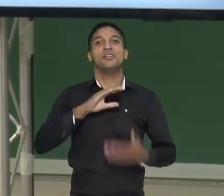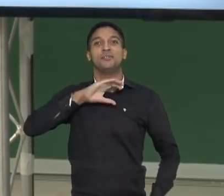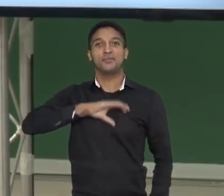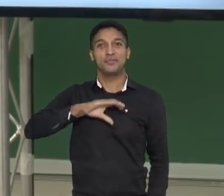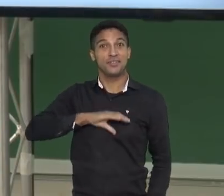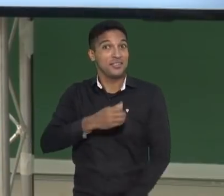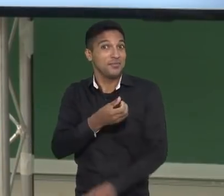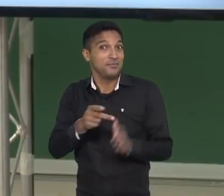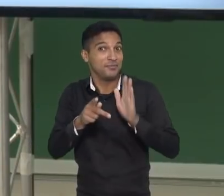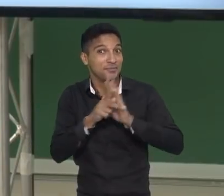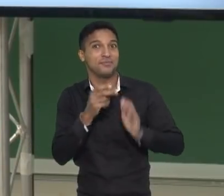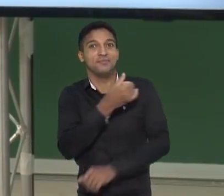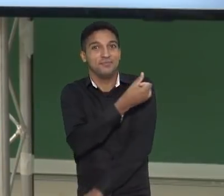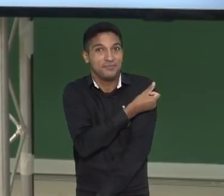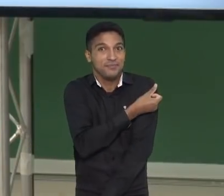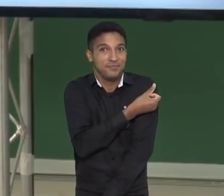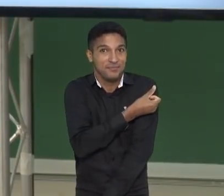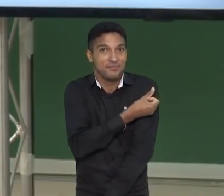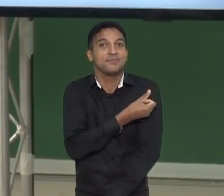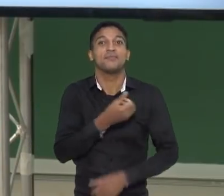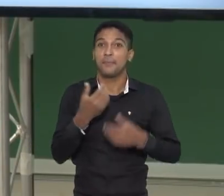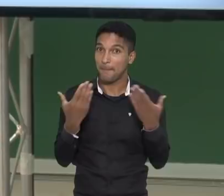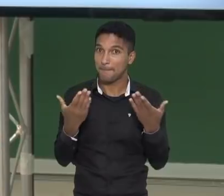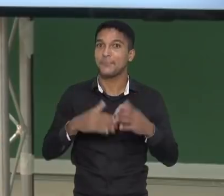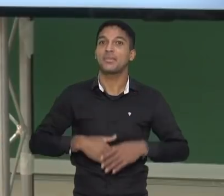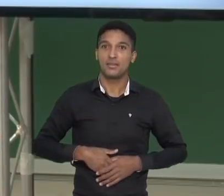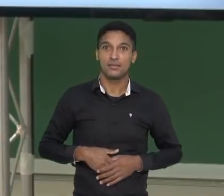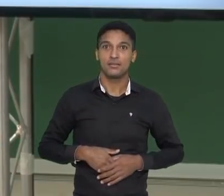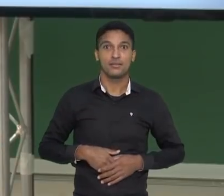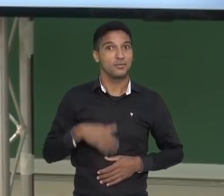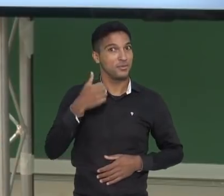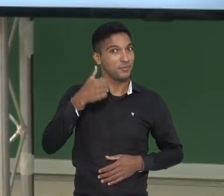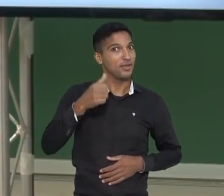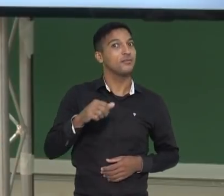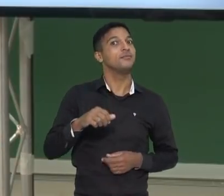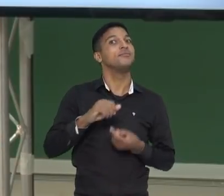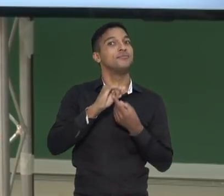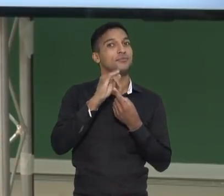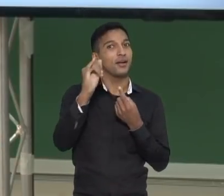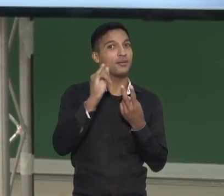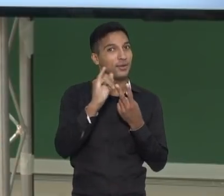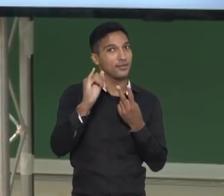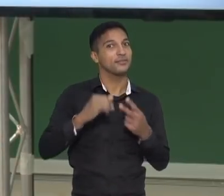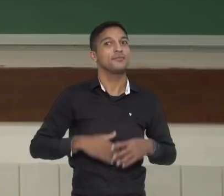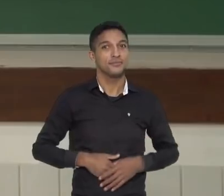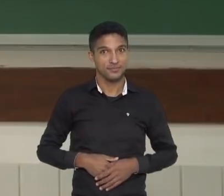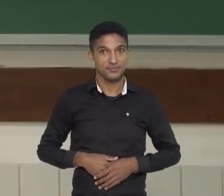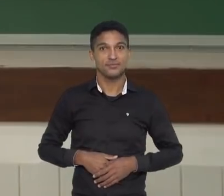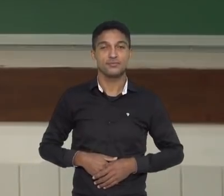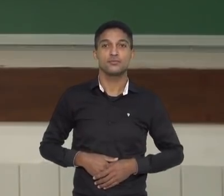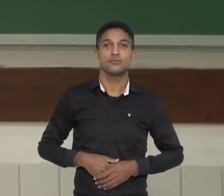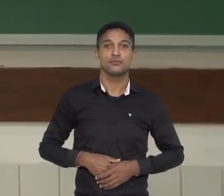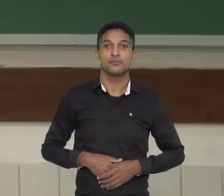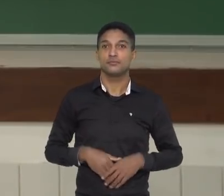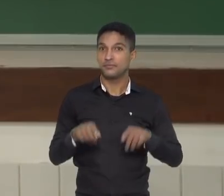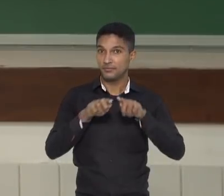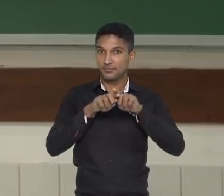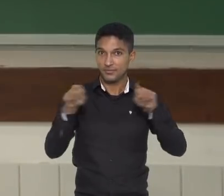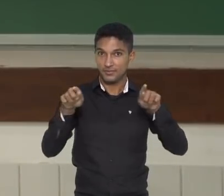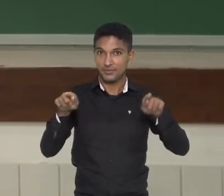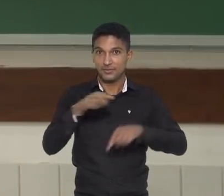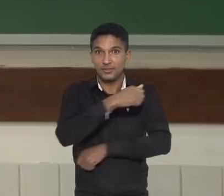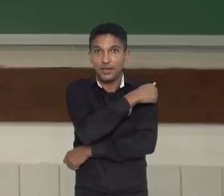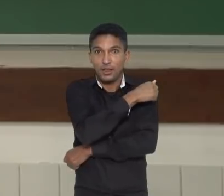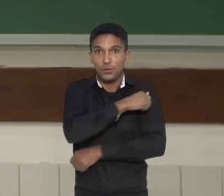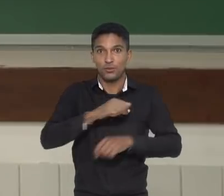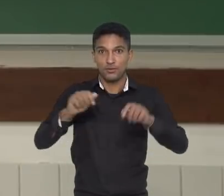os sextos anos. Antes de começarmos, vamos aos nossos recados? Então vocês que estão assistindo